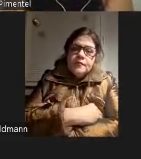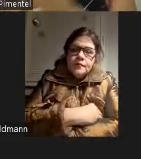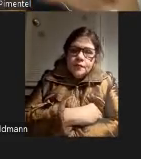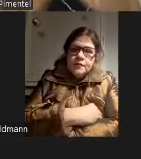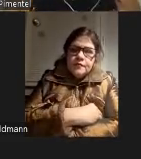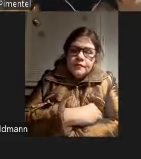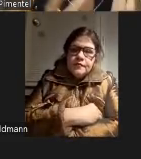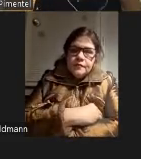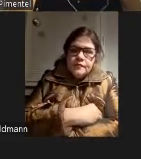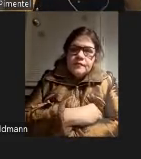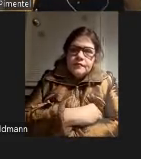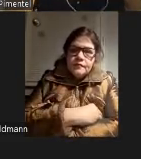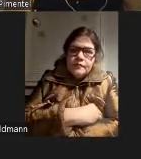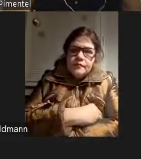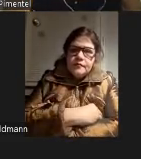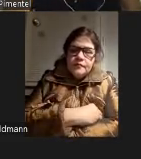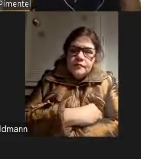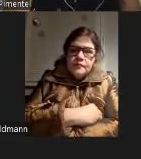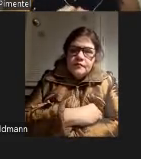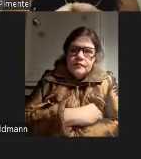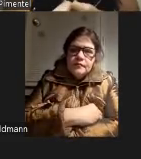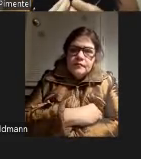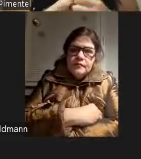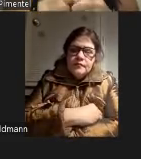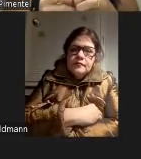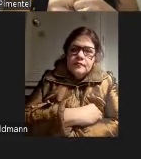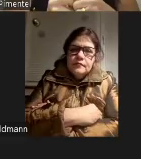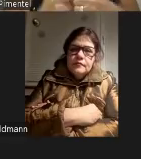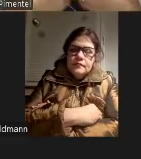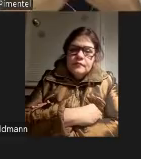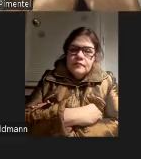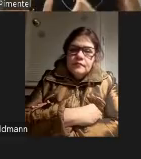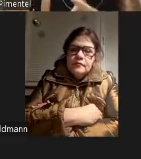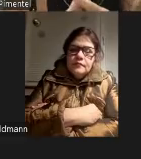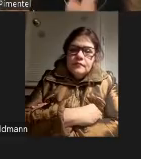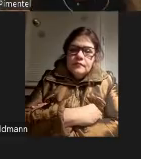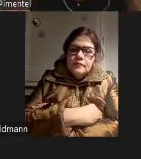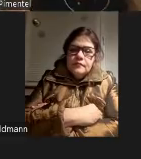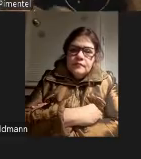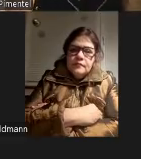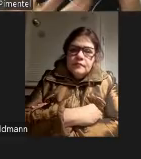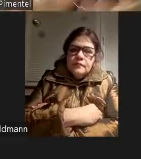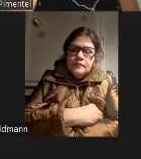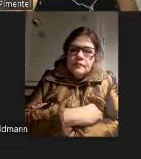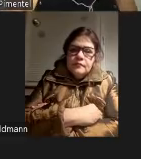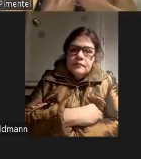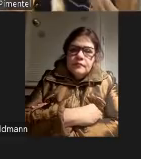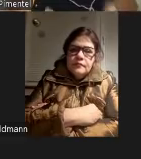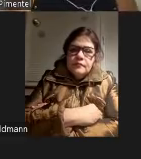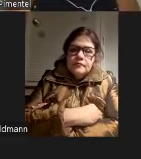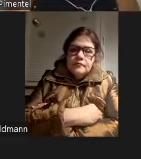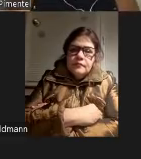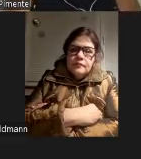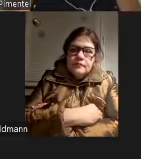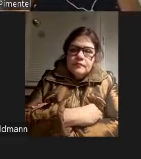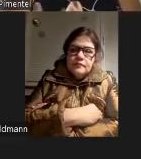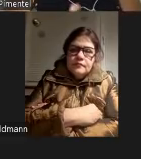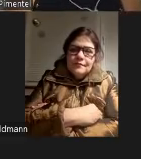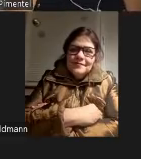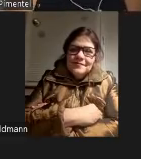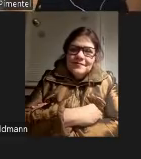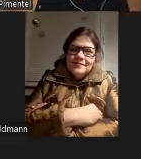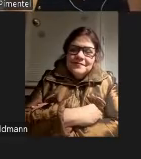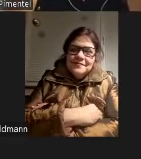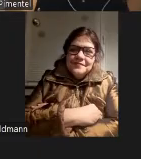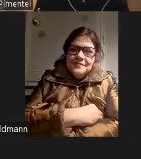para dormir, assume a forma do infinito. Eu acho isso, assim, de um valor gigantesco para toda essa ciência que a gente falou. Eu